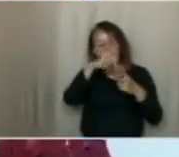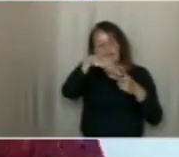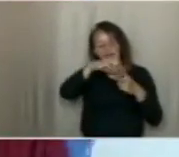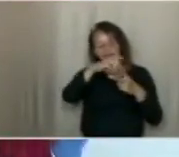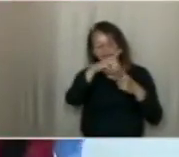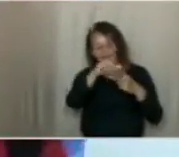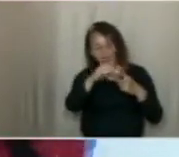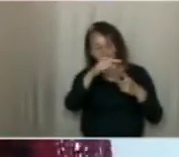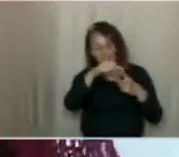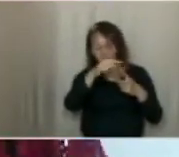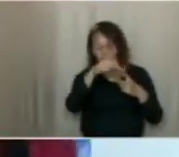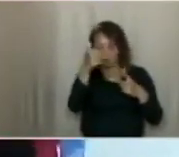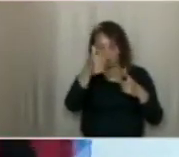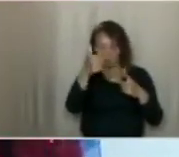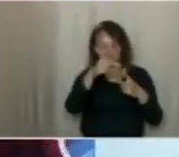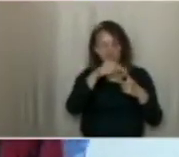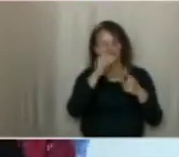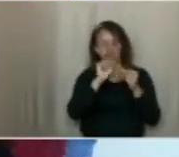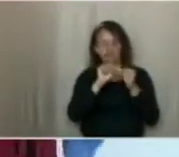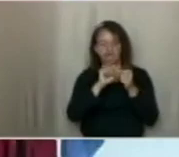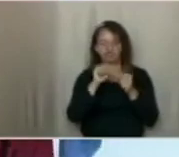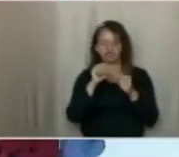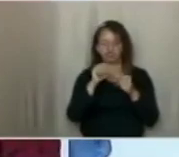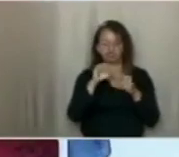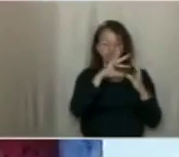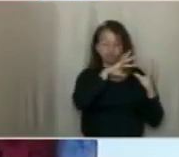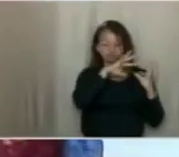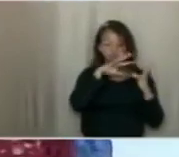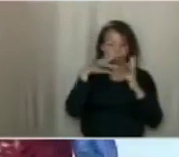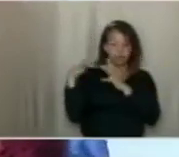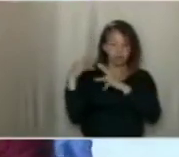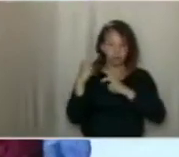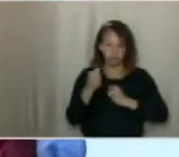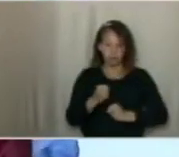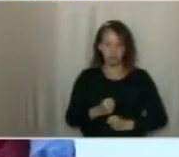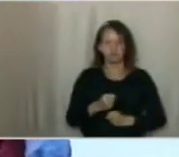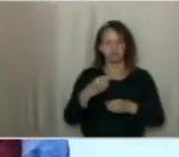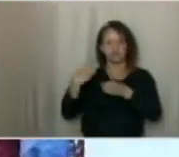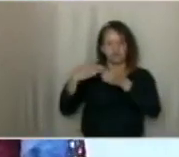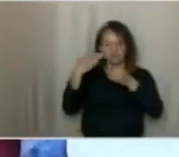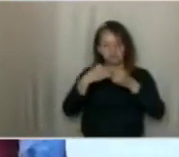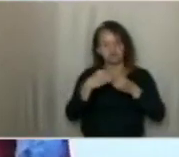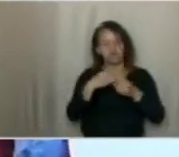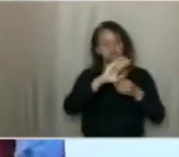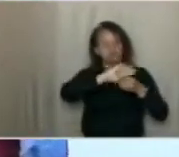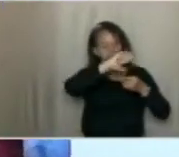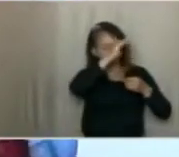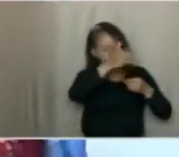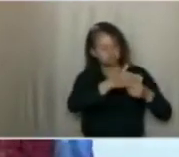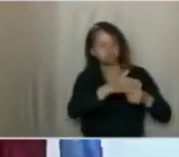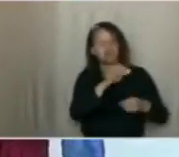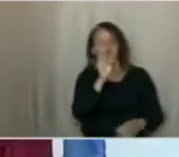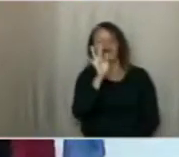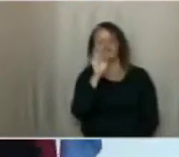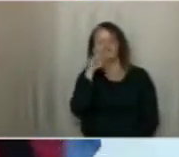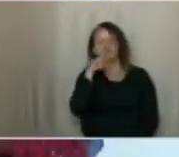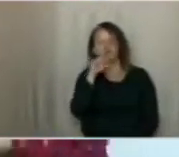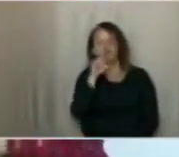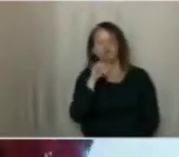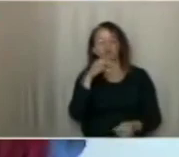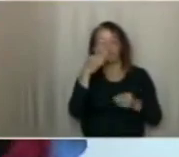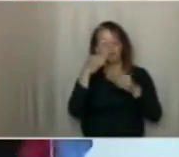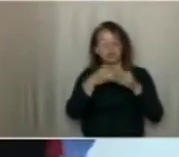Emenda que faz com que o poder público municipal encaminhe a esta casa o Fundo